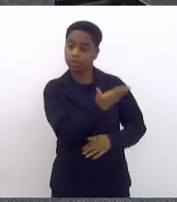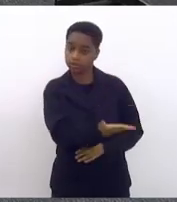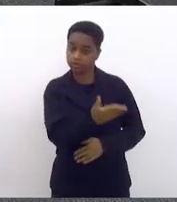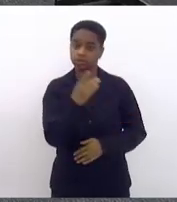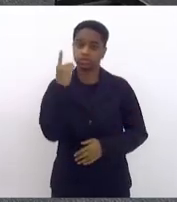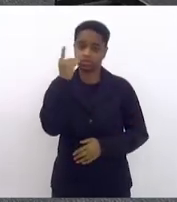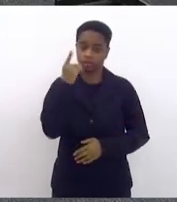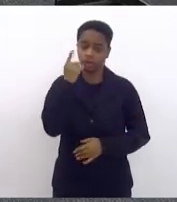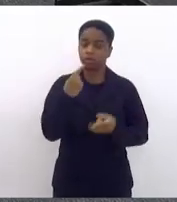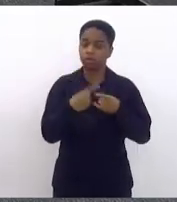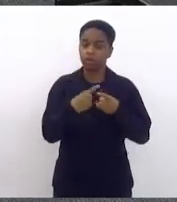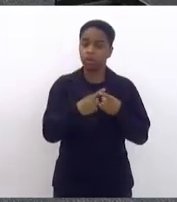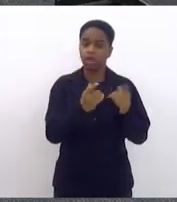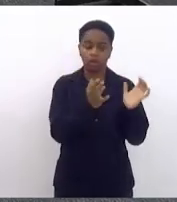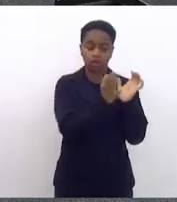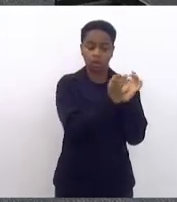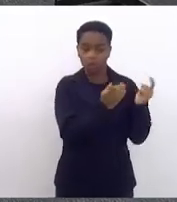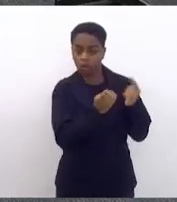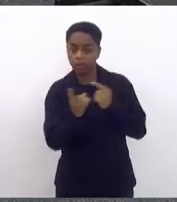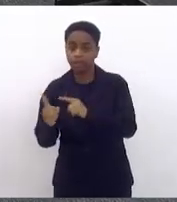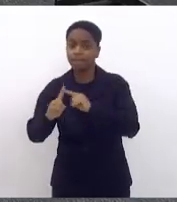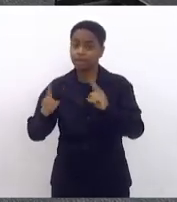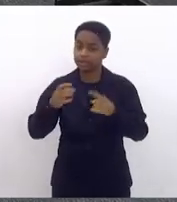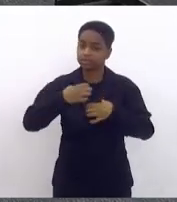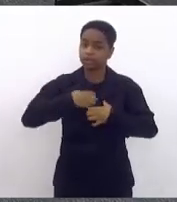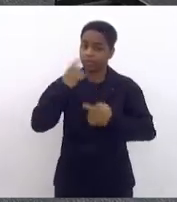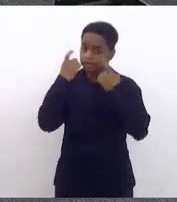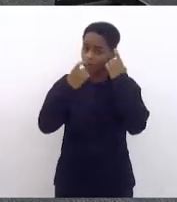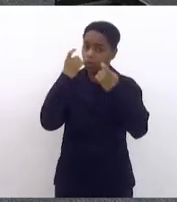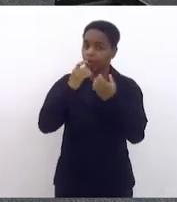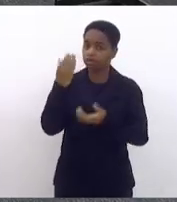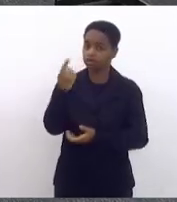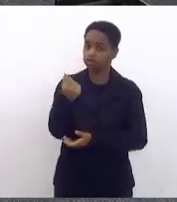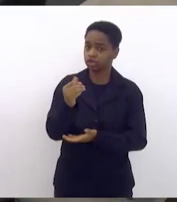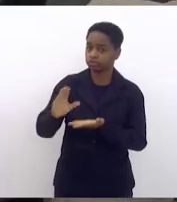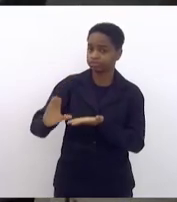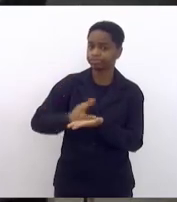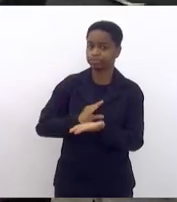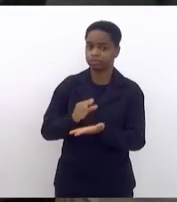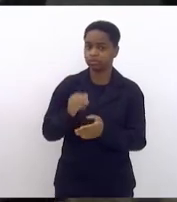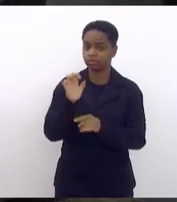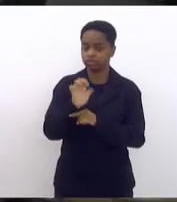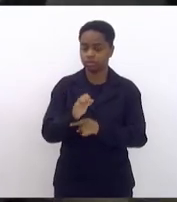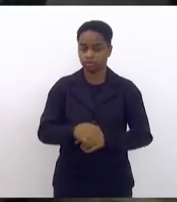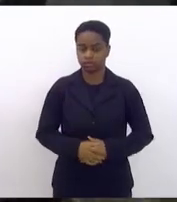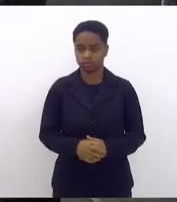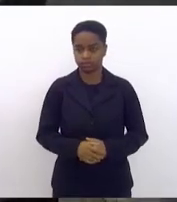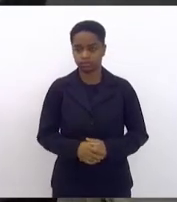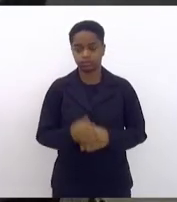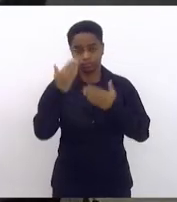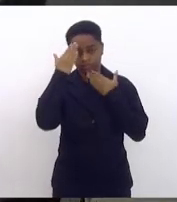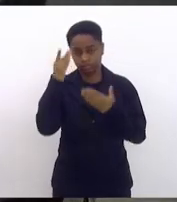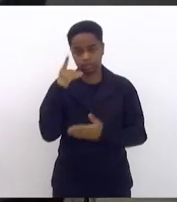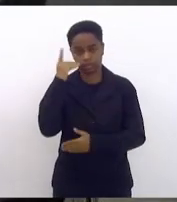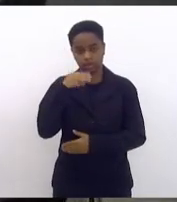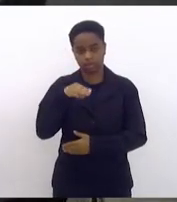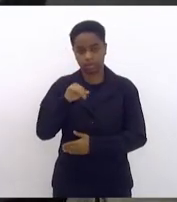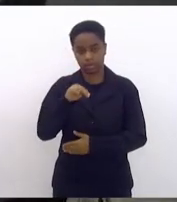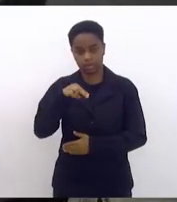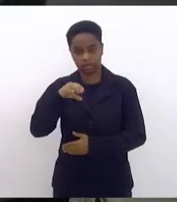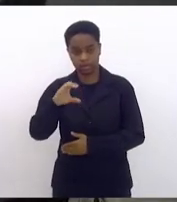é da oposição, mas se preocupa com receita. Muito obrigado, deputado Carlos Mink. Aí, senhor presidente, para